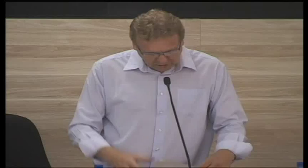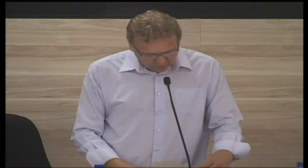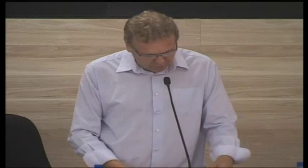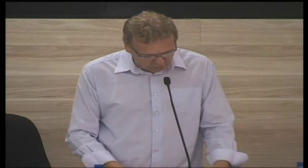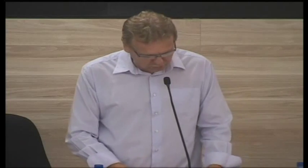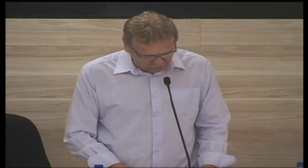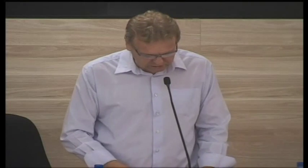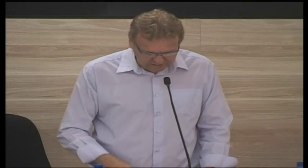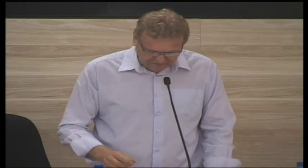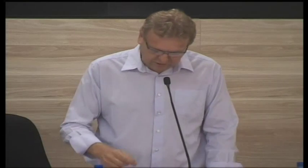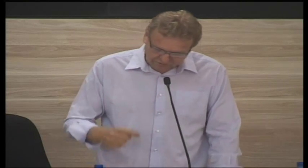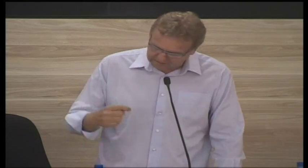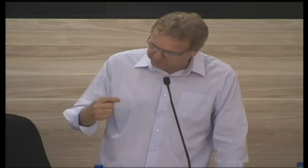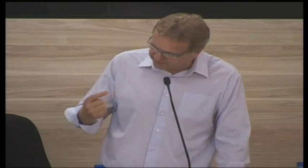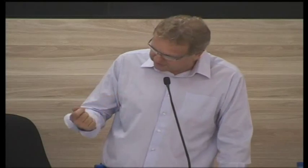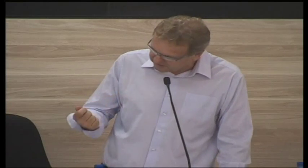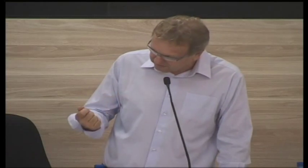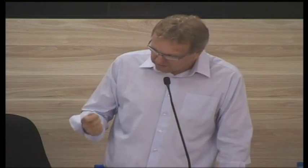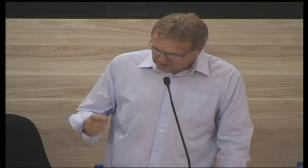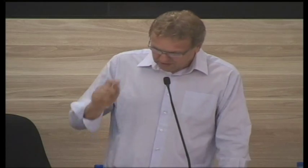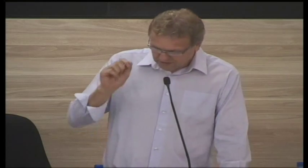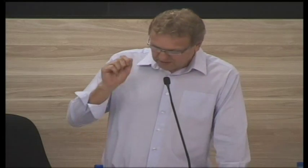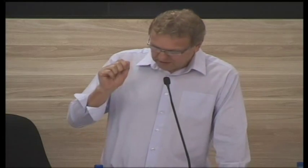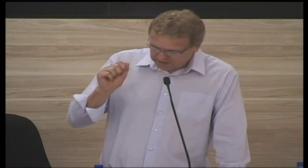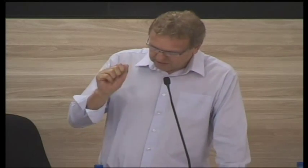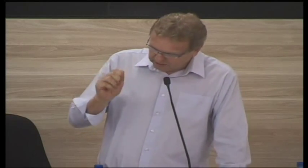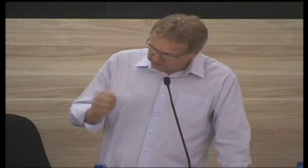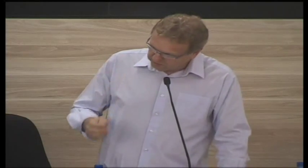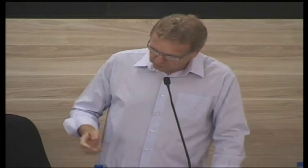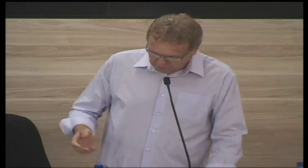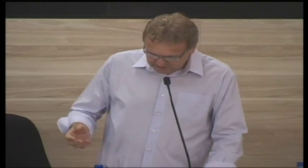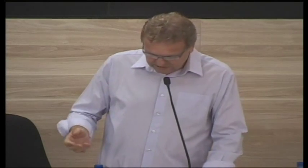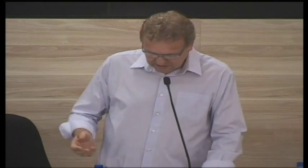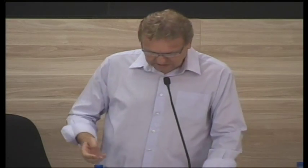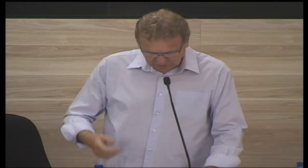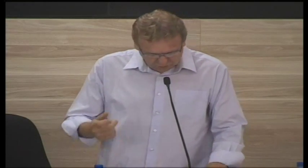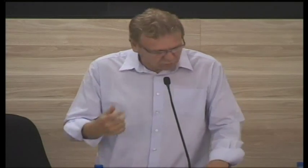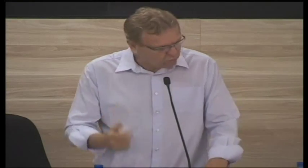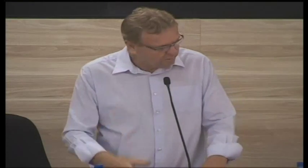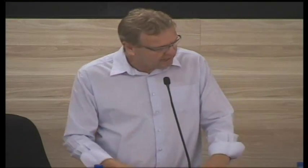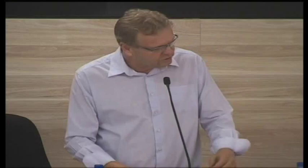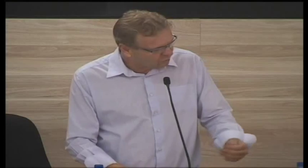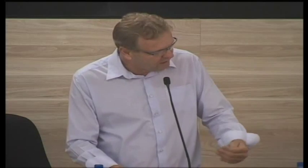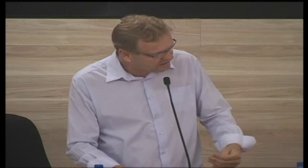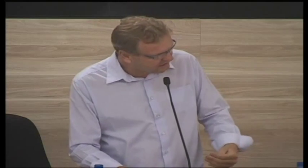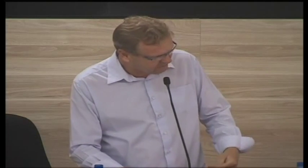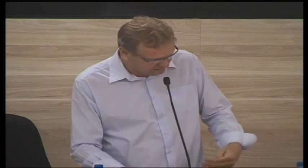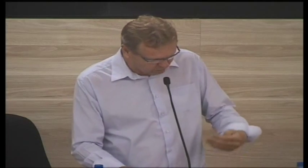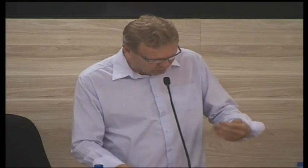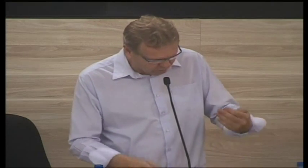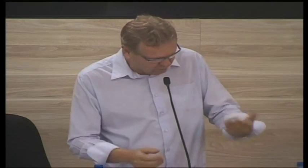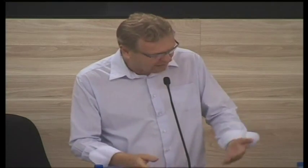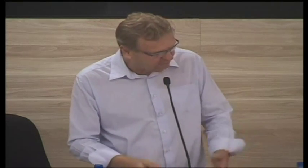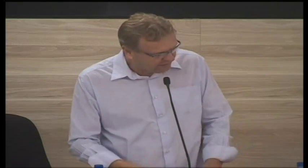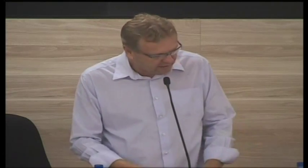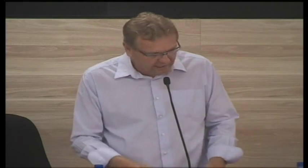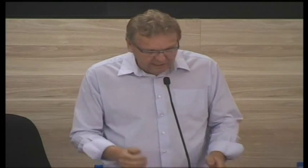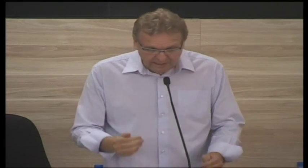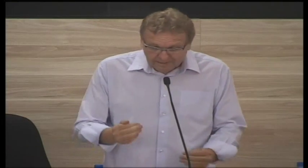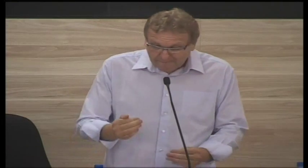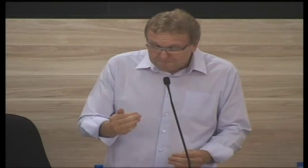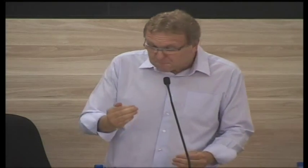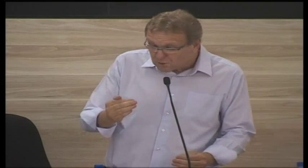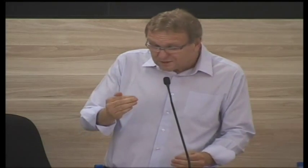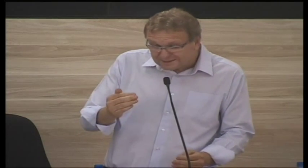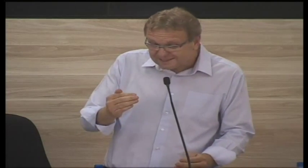estavam tentando colocar um ponto de ônibus em frente de uma empresa e o comerciante, de um comércio, o comerciante me ligou e eu fui lá ver.